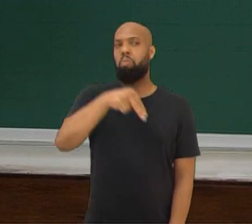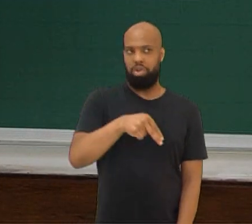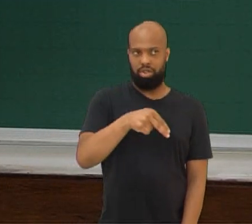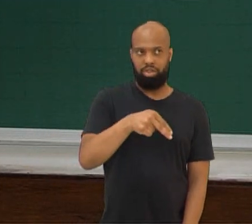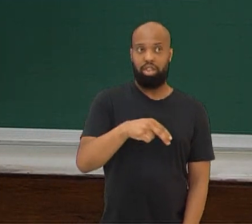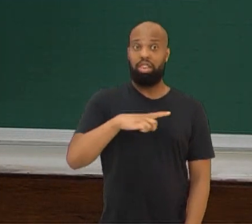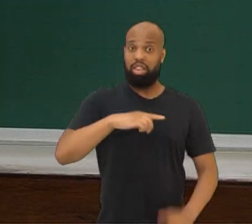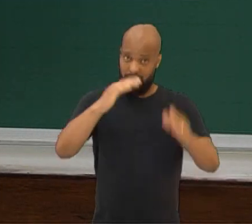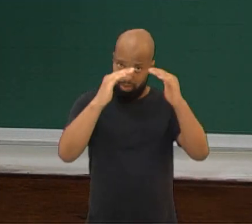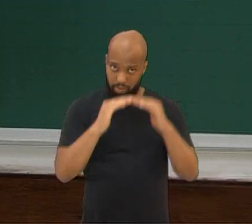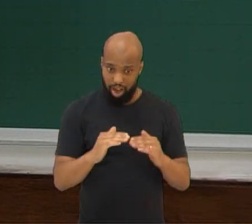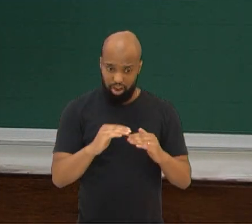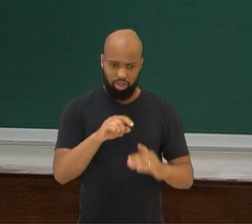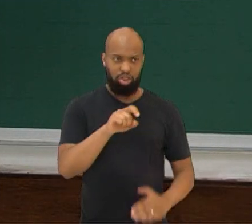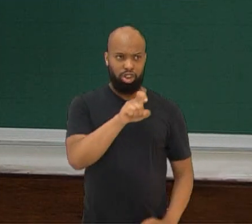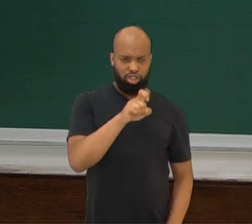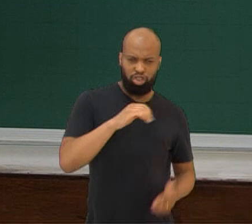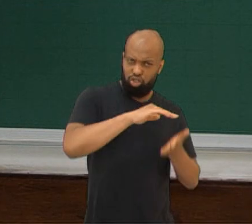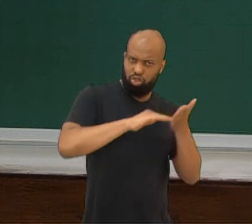sobre 3.